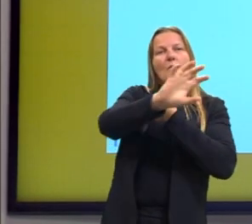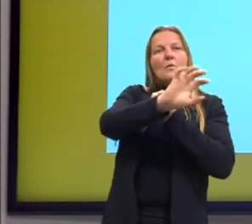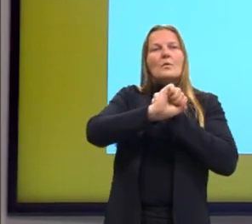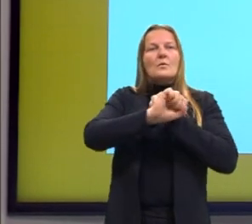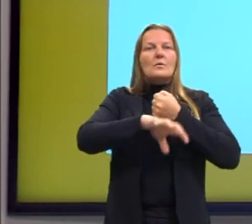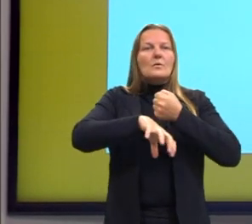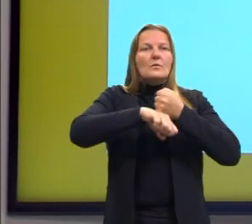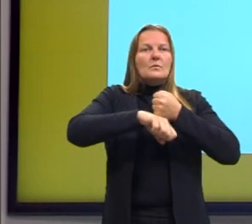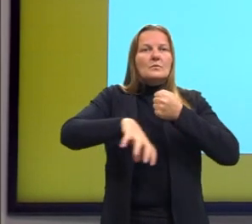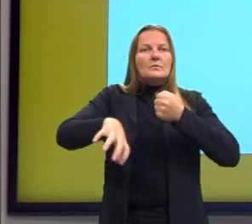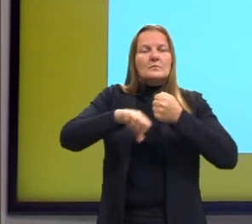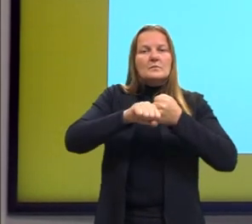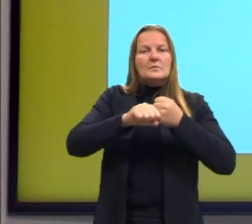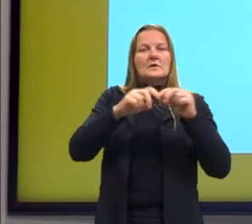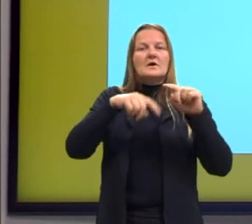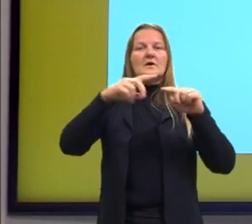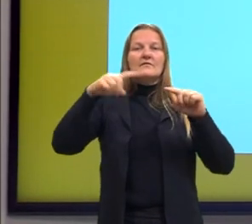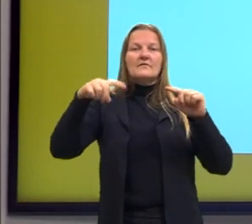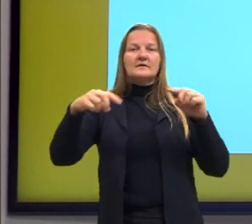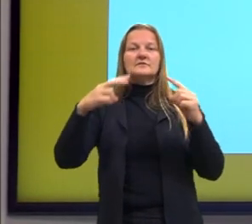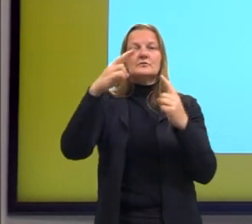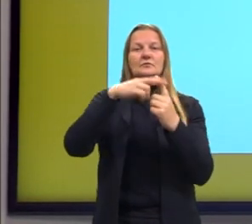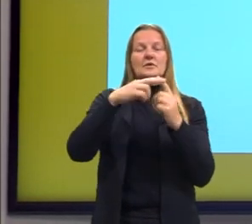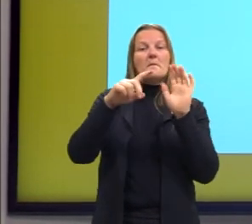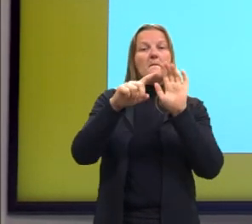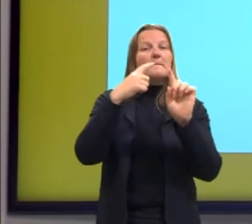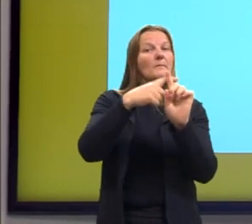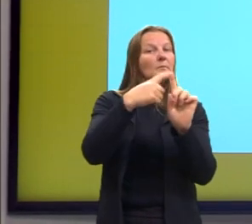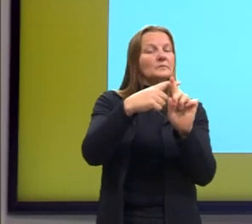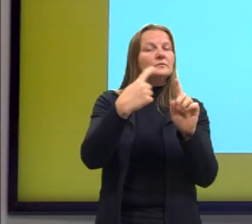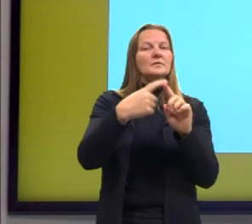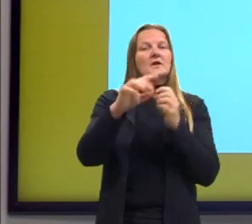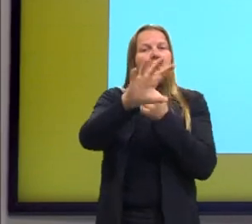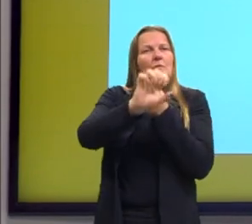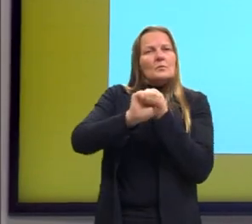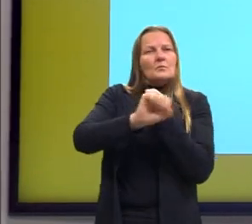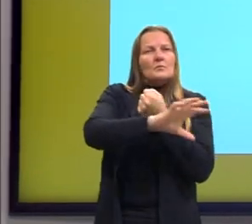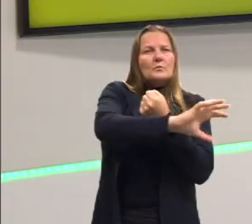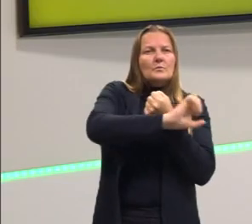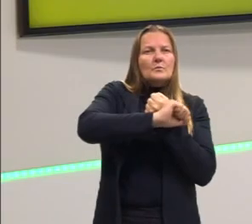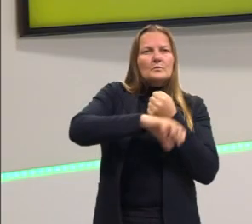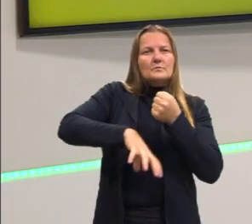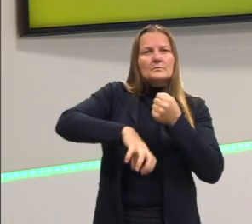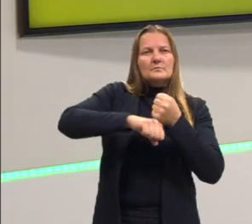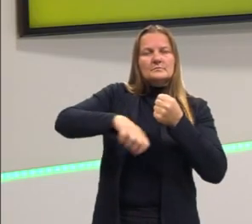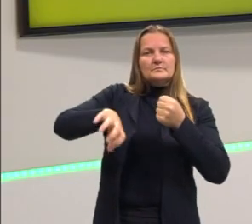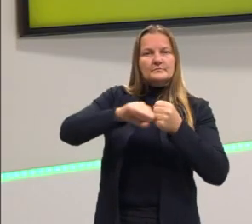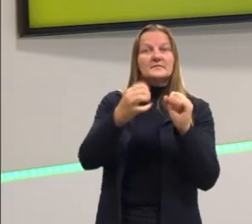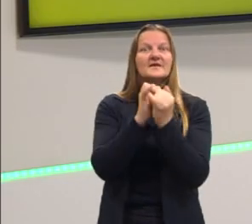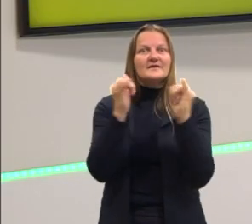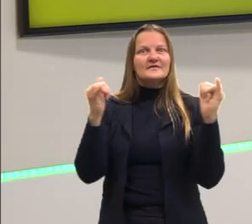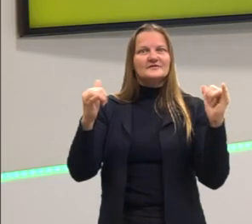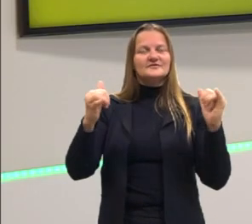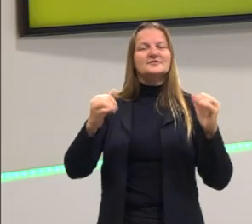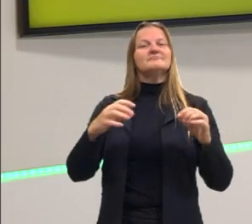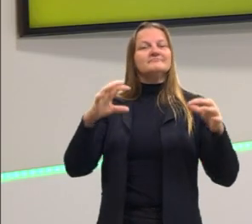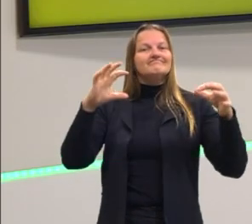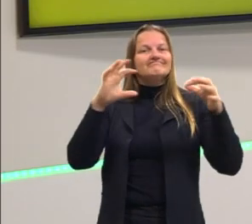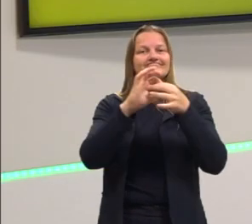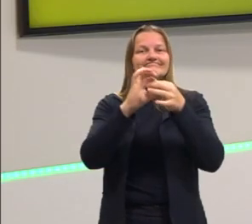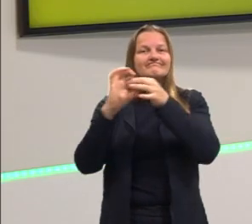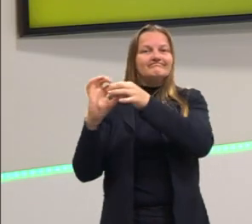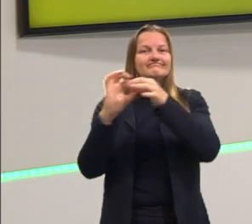então a variação de entalpia é sempre positiva pois ela absorve calor ela precisa de energia para quebrar essa ligação